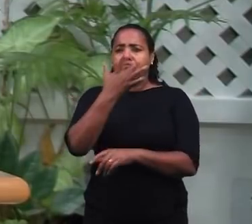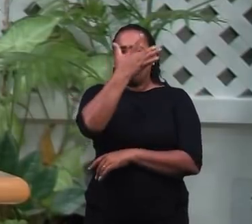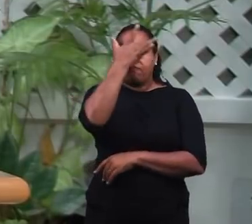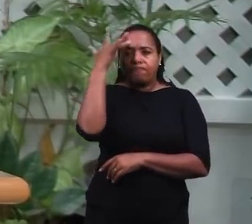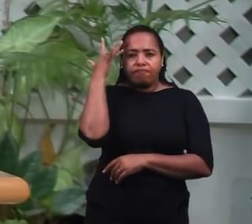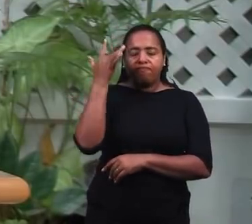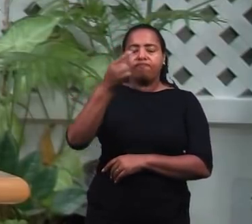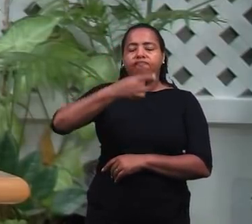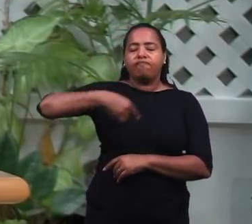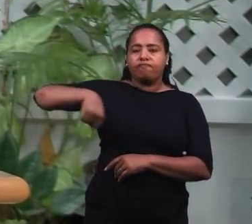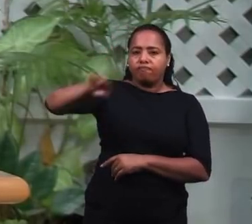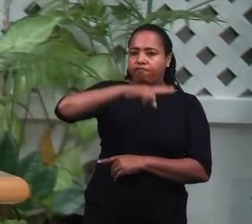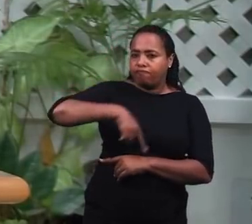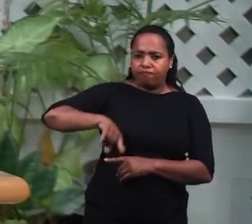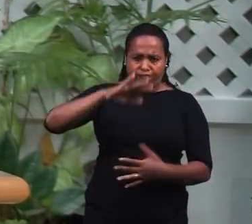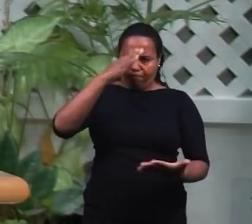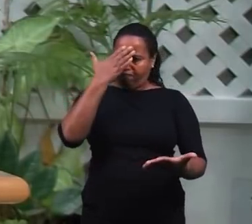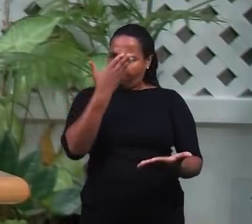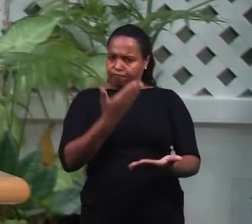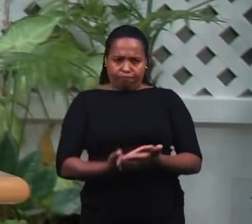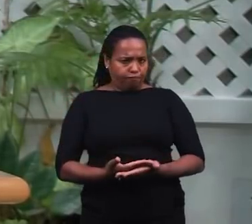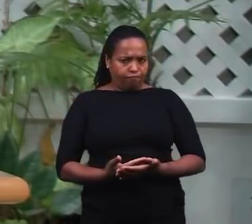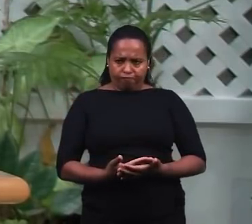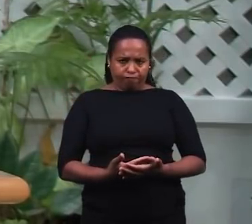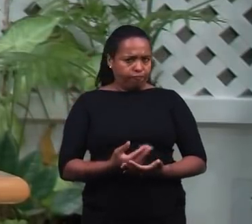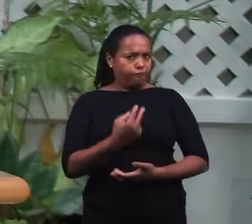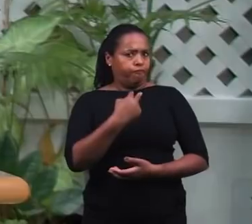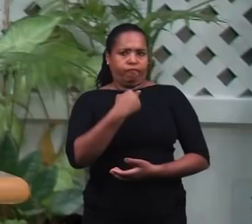gente que nós não podemos confiar.